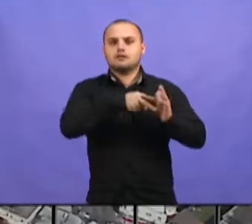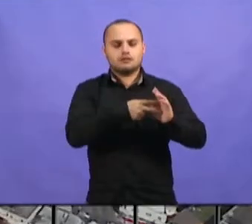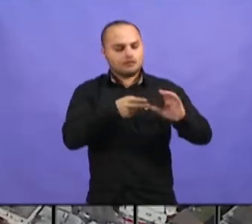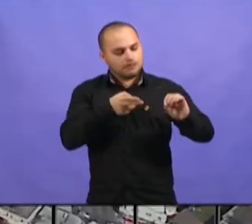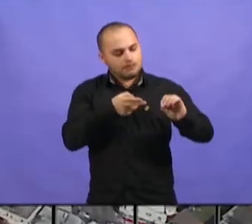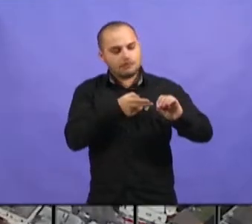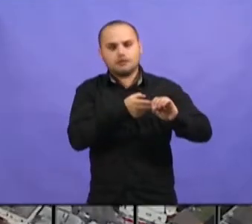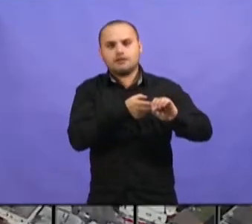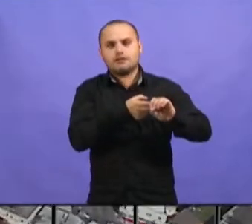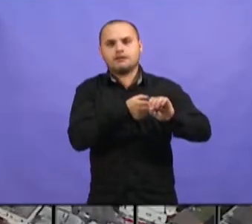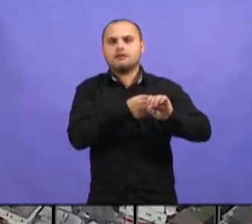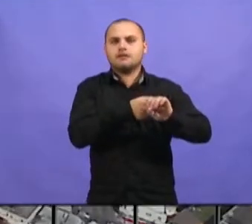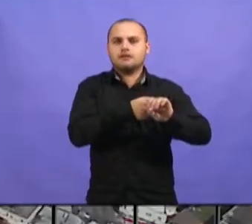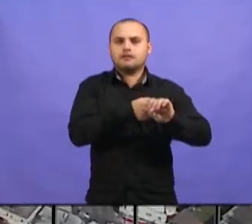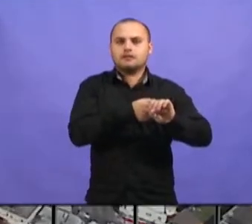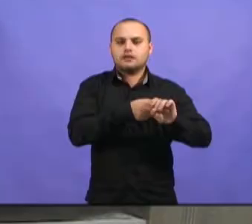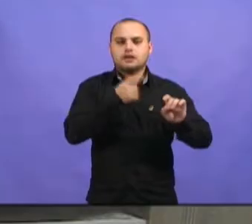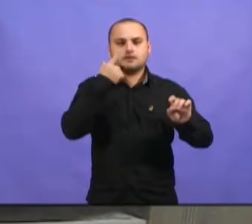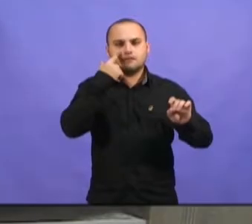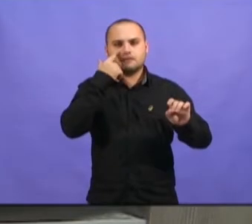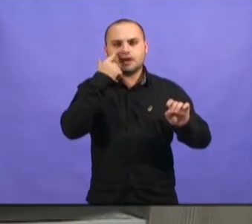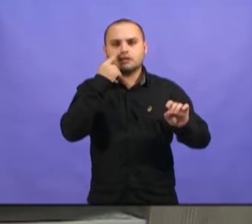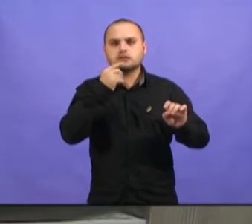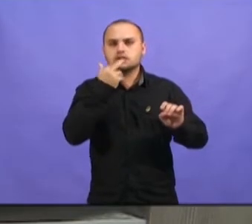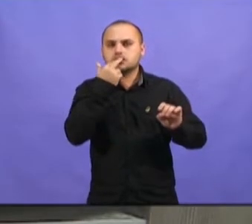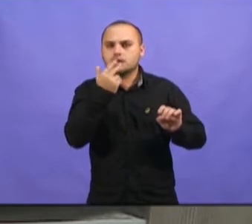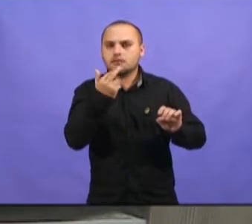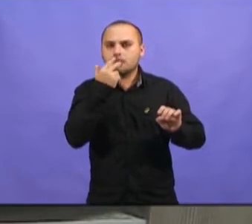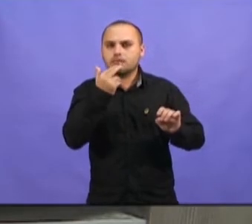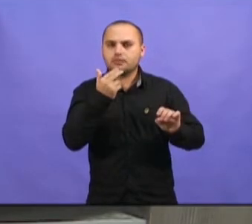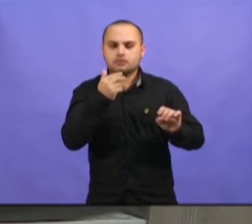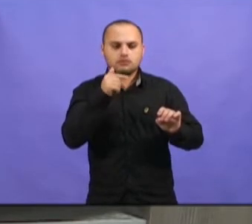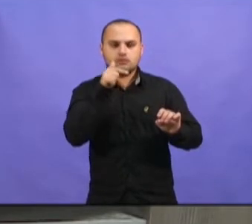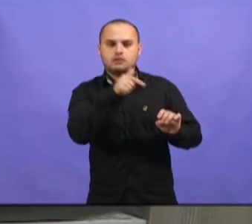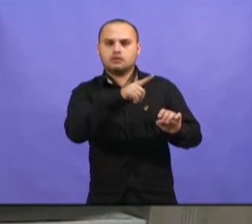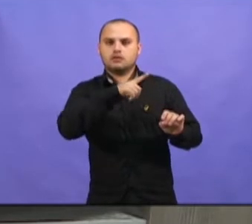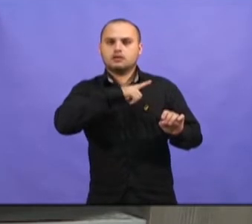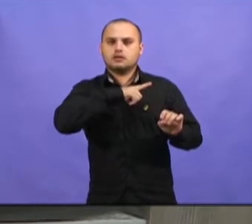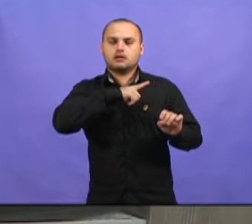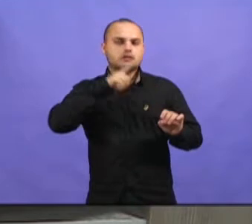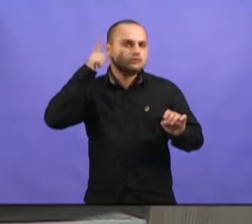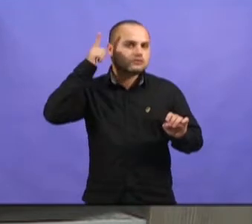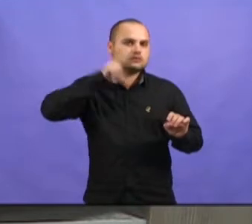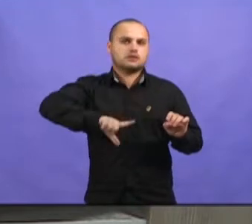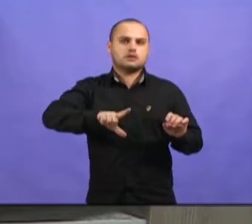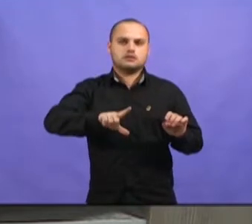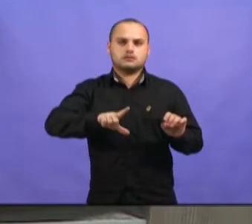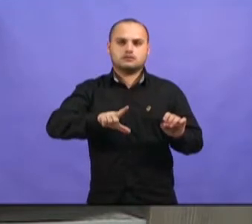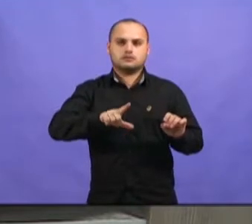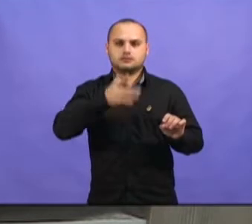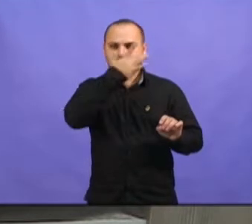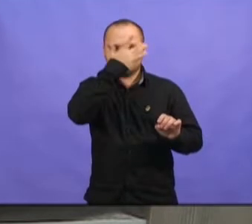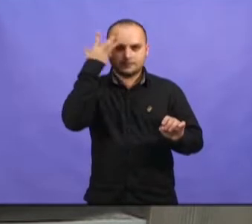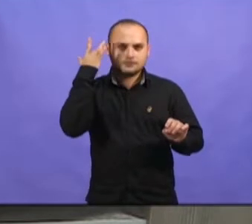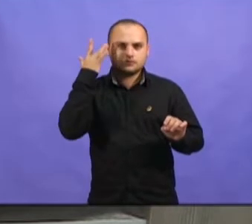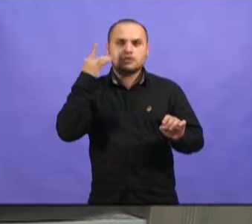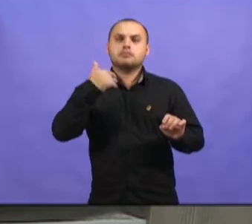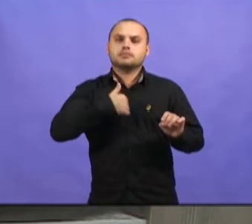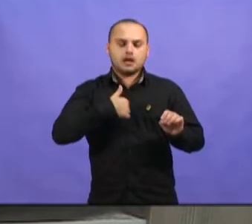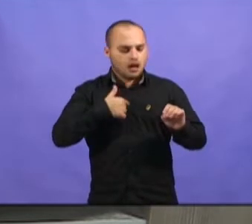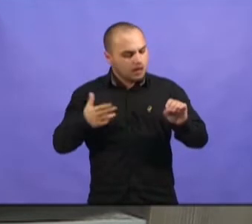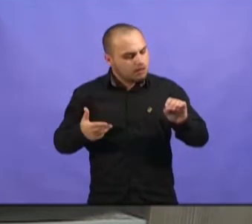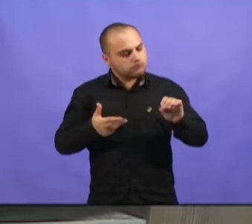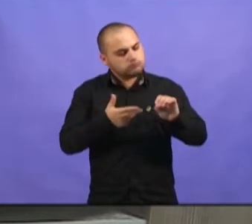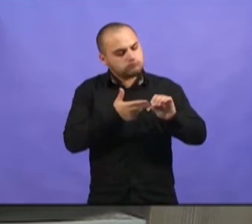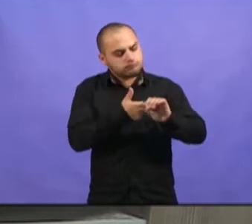preciso diferenciar a chance do paciente. E como é que eu faço isso? Com o meu toque. Porque daí eu vou lá tocar a